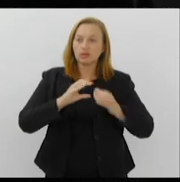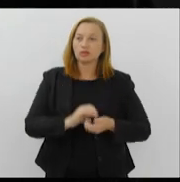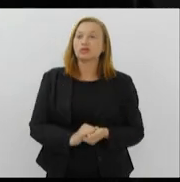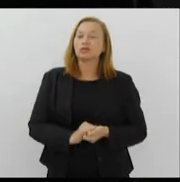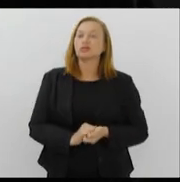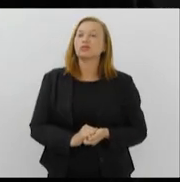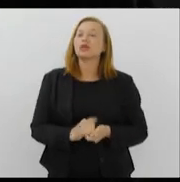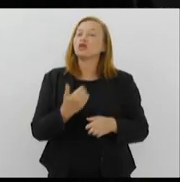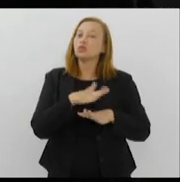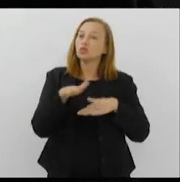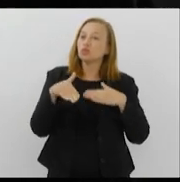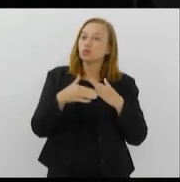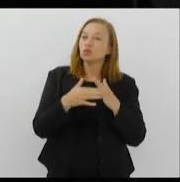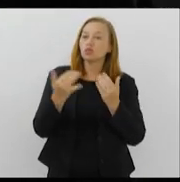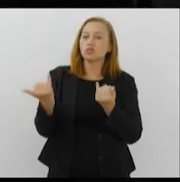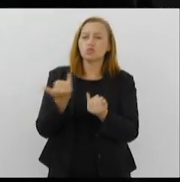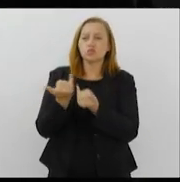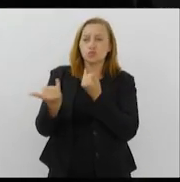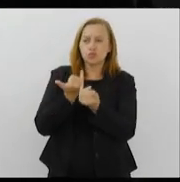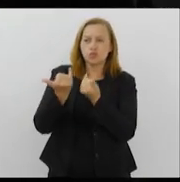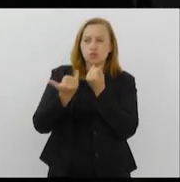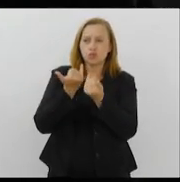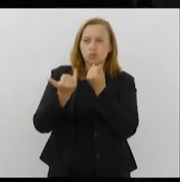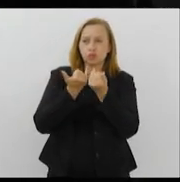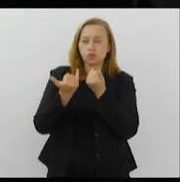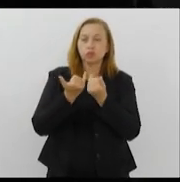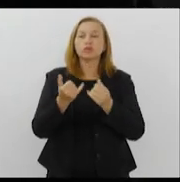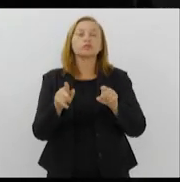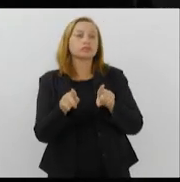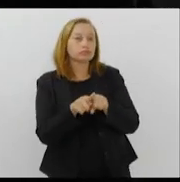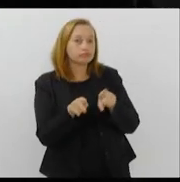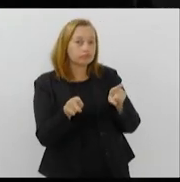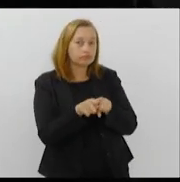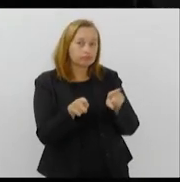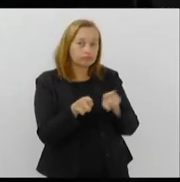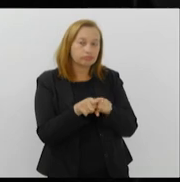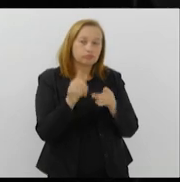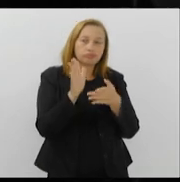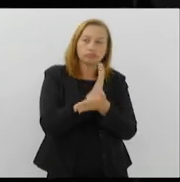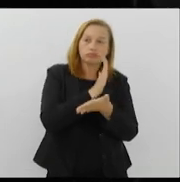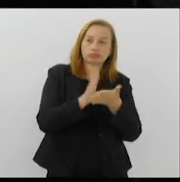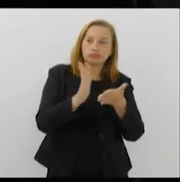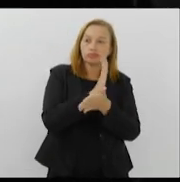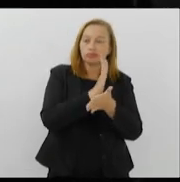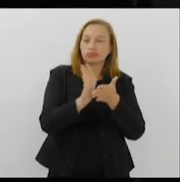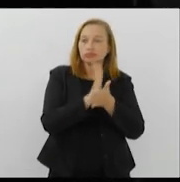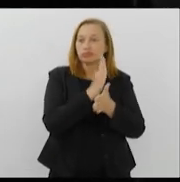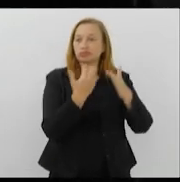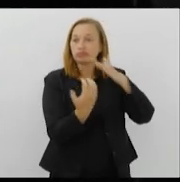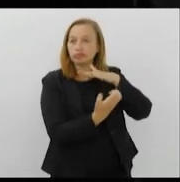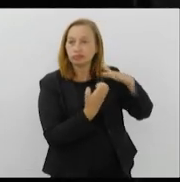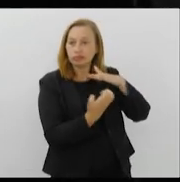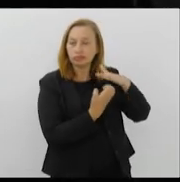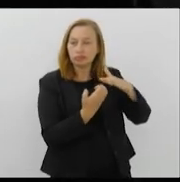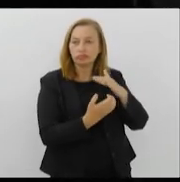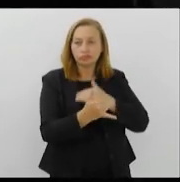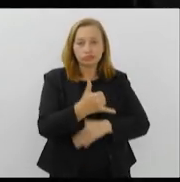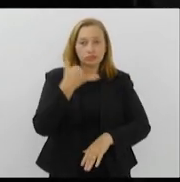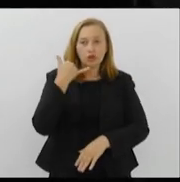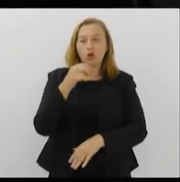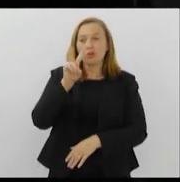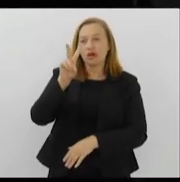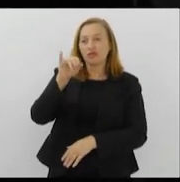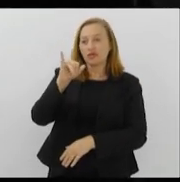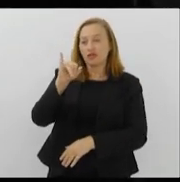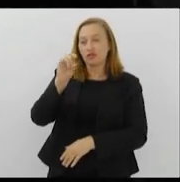passando todas as informações necessárias, assim como também algumas operadoras de telefonia, como a Vivo, e